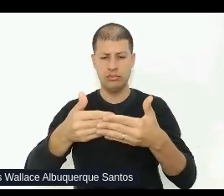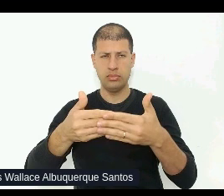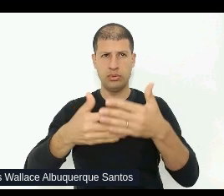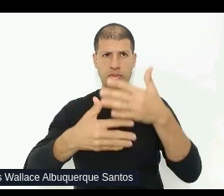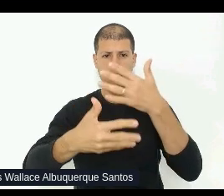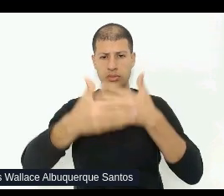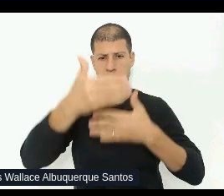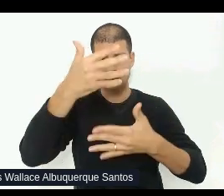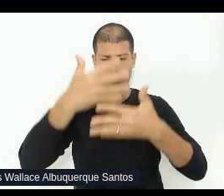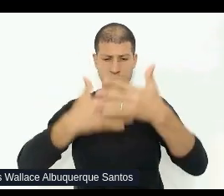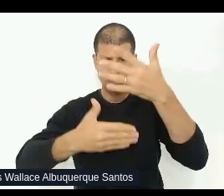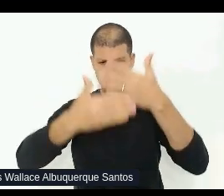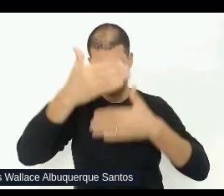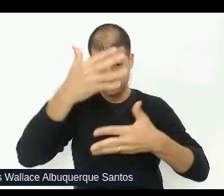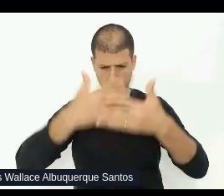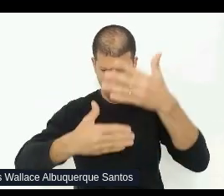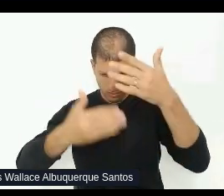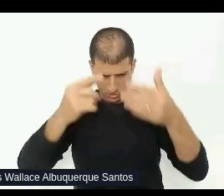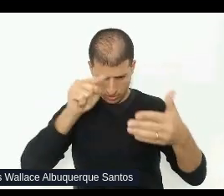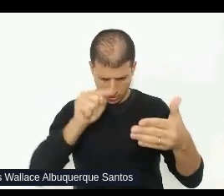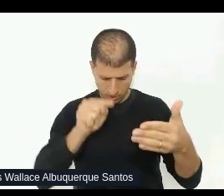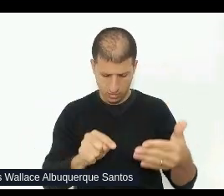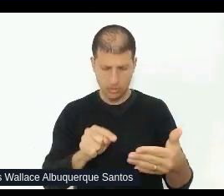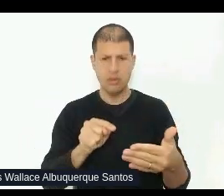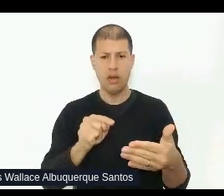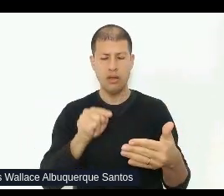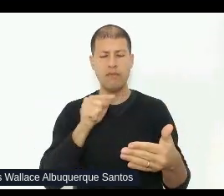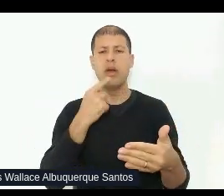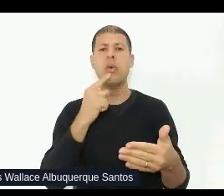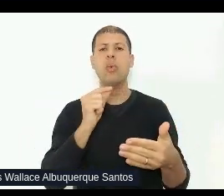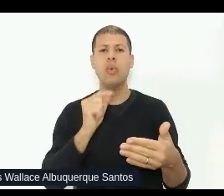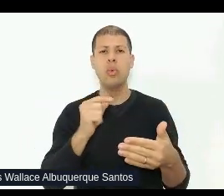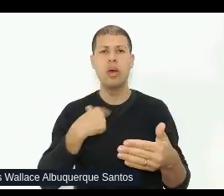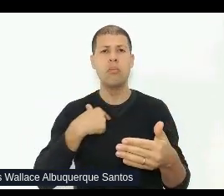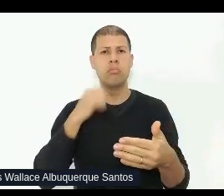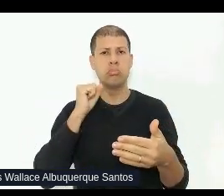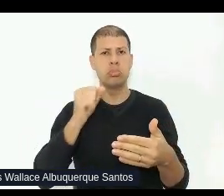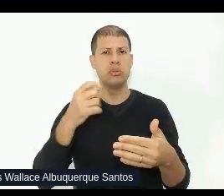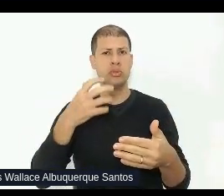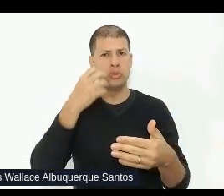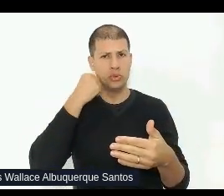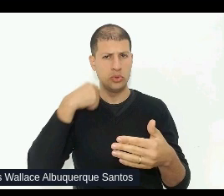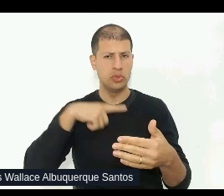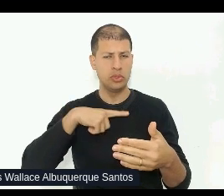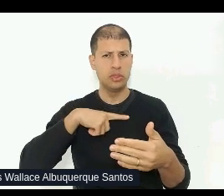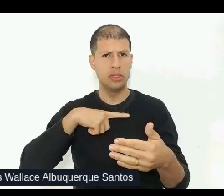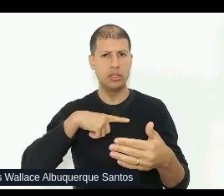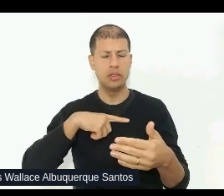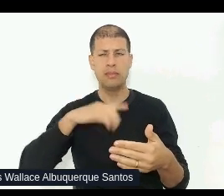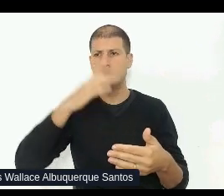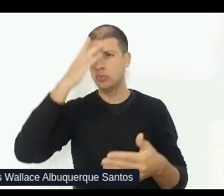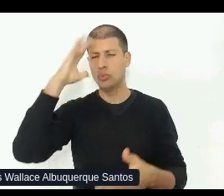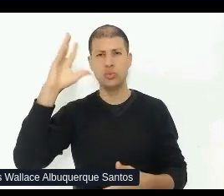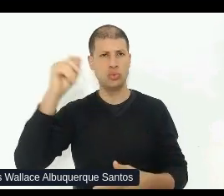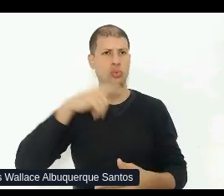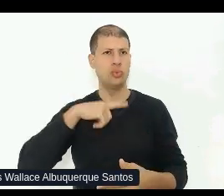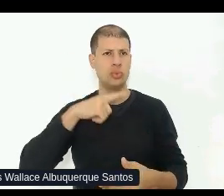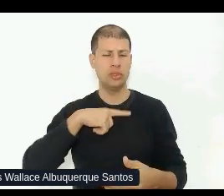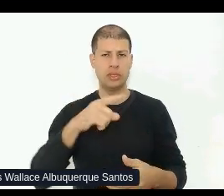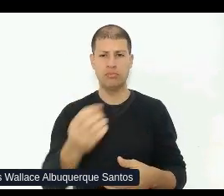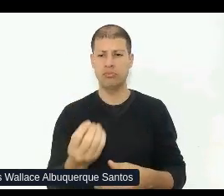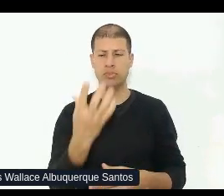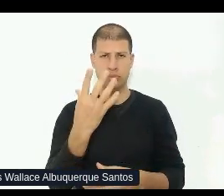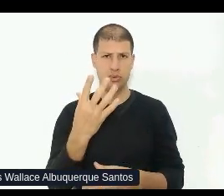você pode ser recrutado para fazer um teste. Né? Então, todas as pessoas que têm uma conta ali pelo menos nesse banco